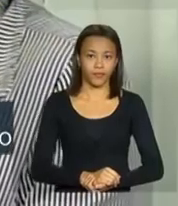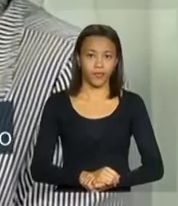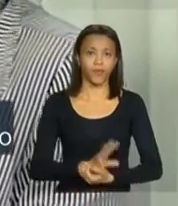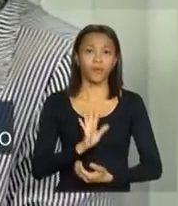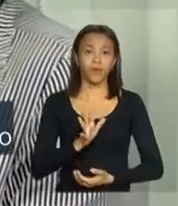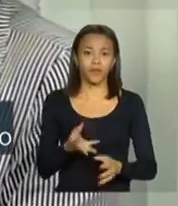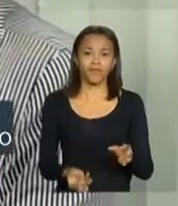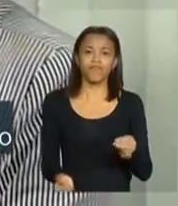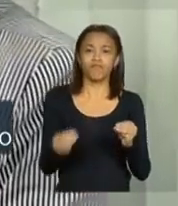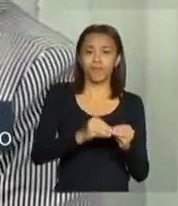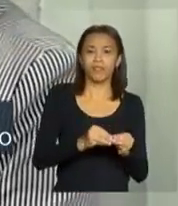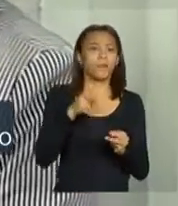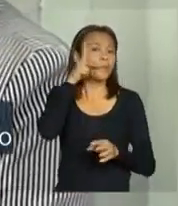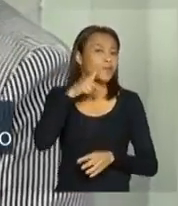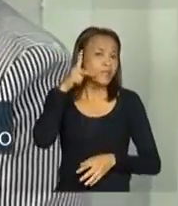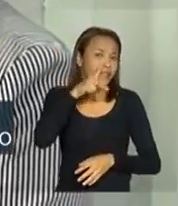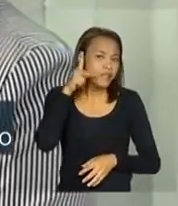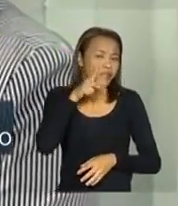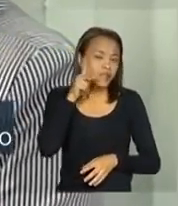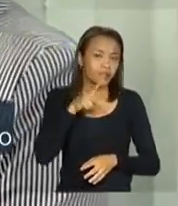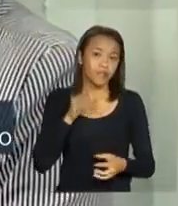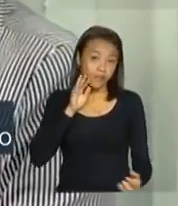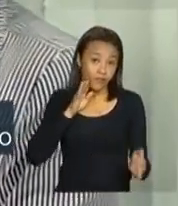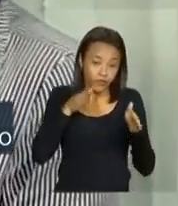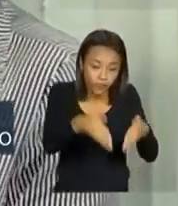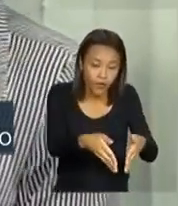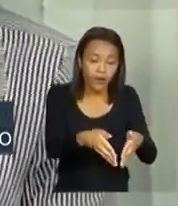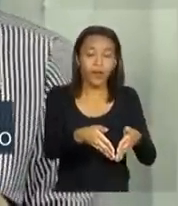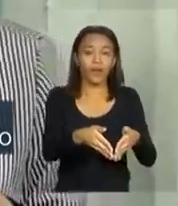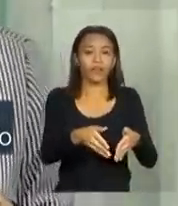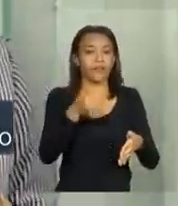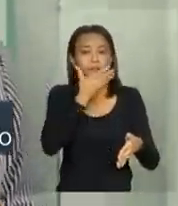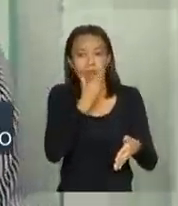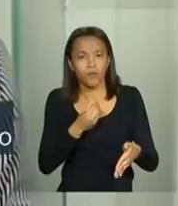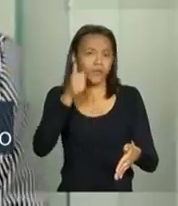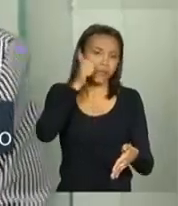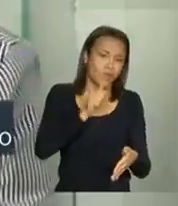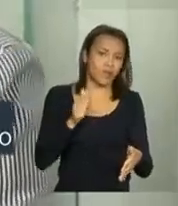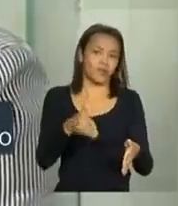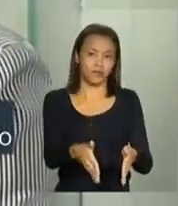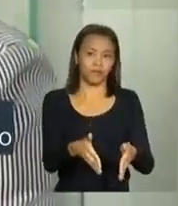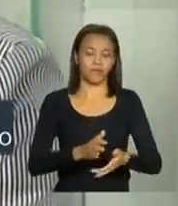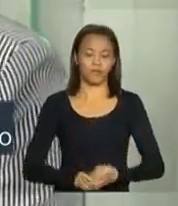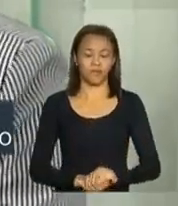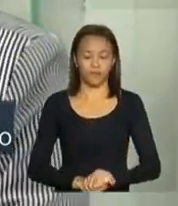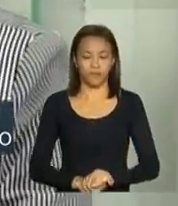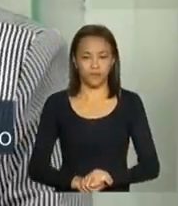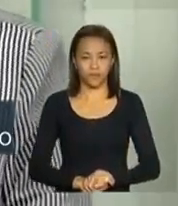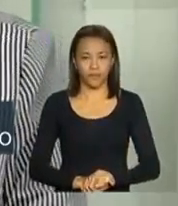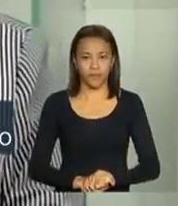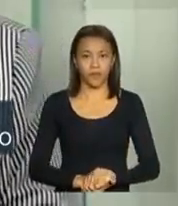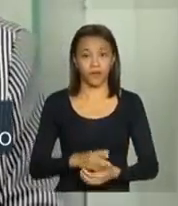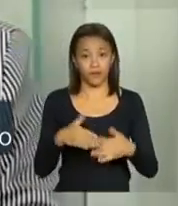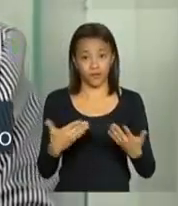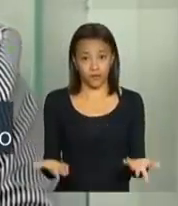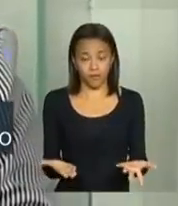implementar e executar políticas públicas para homens e mulheres. Né?